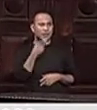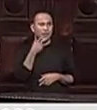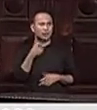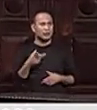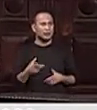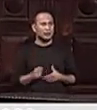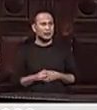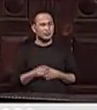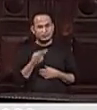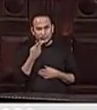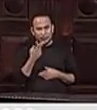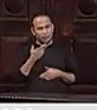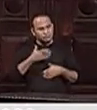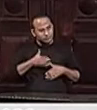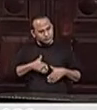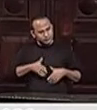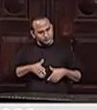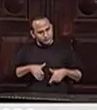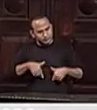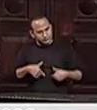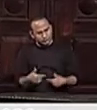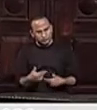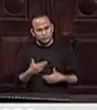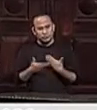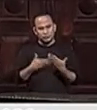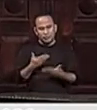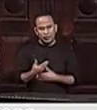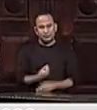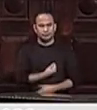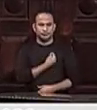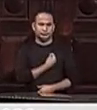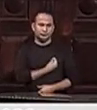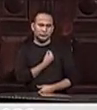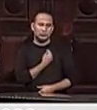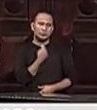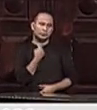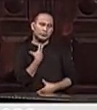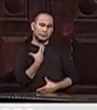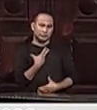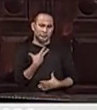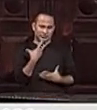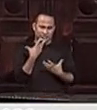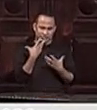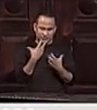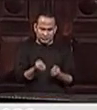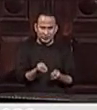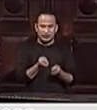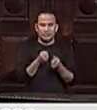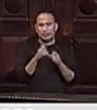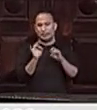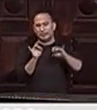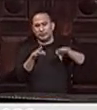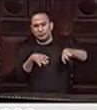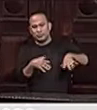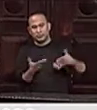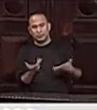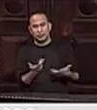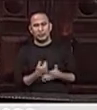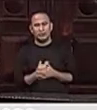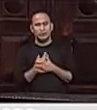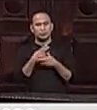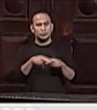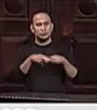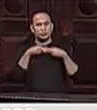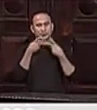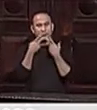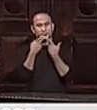República, manter essa história viva. Não pode se permitir que esse patrimônio seja simplesmente abandonado. Por isso,